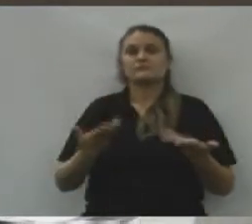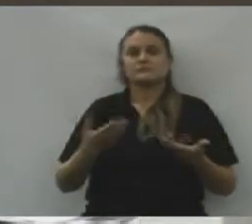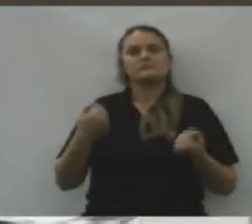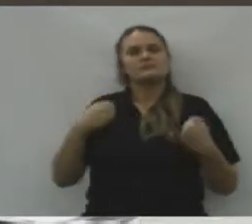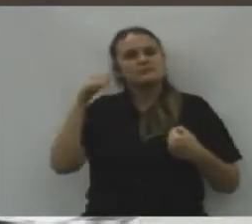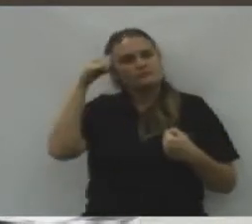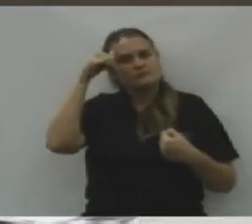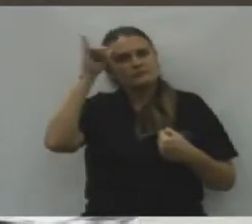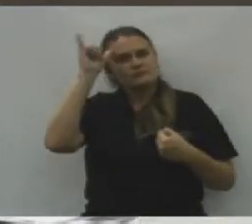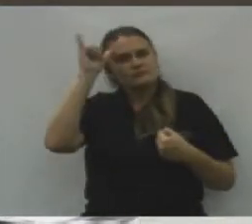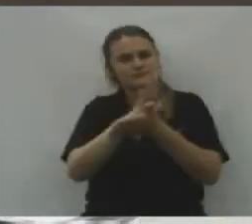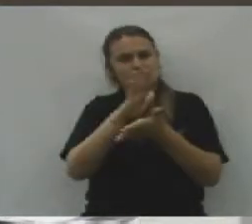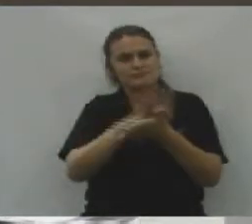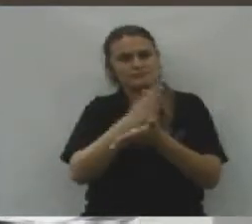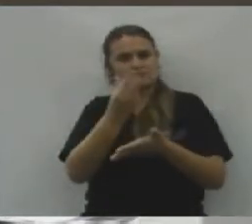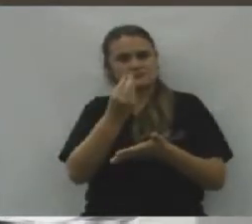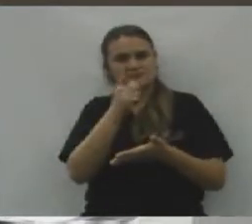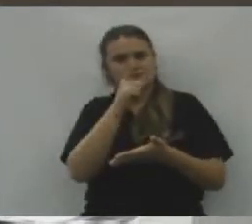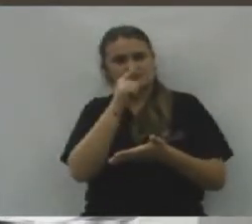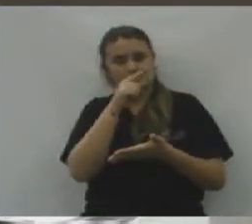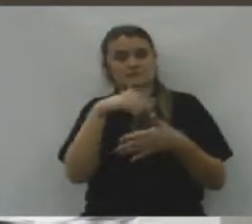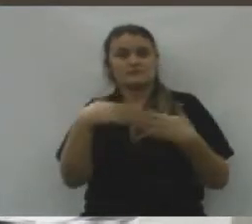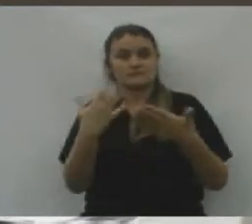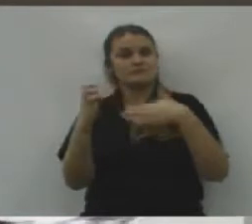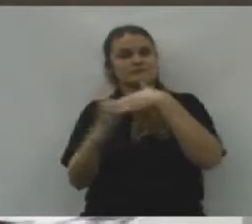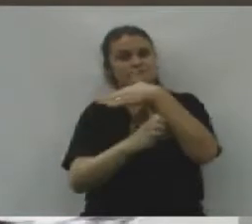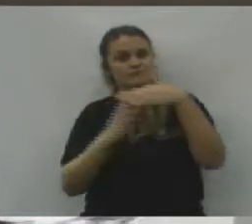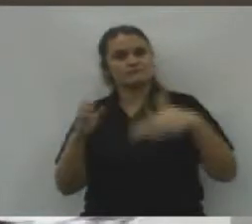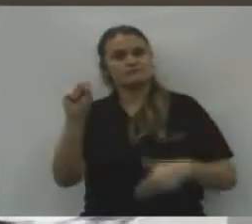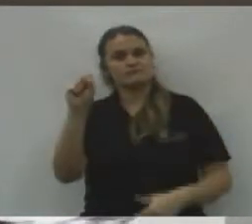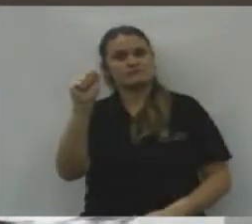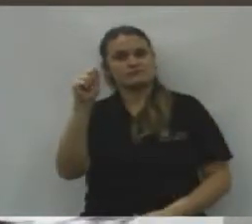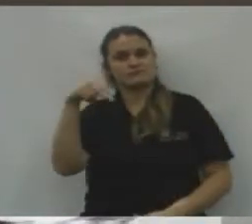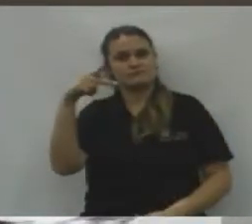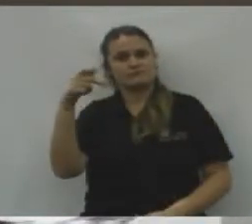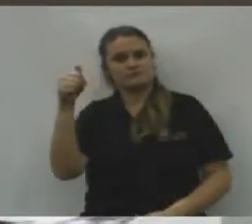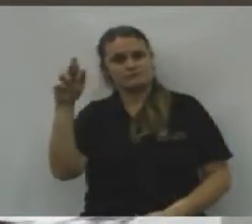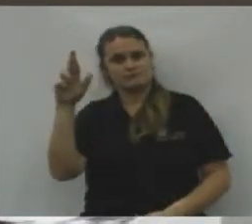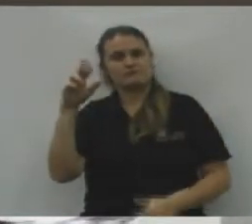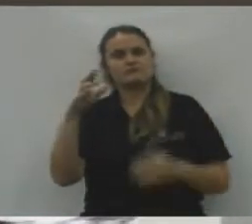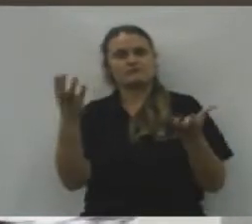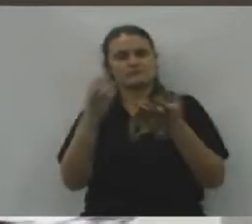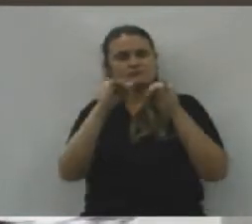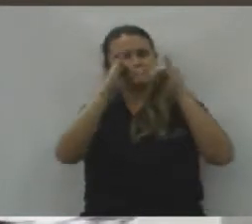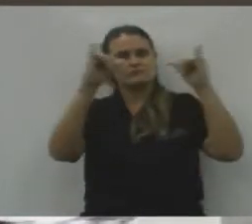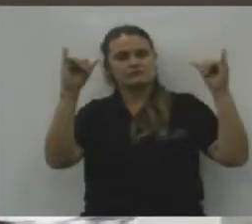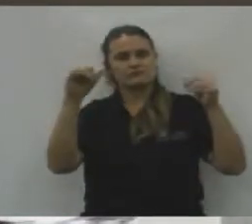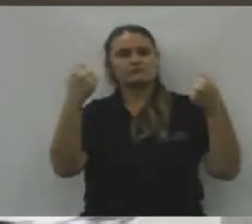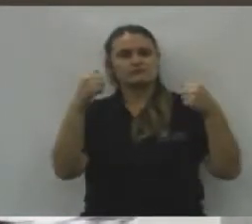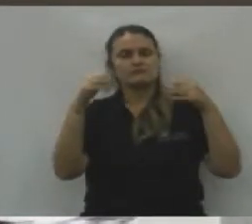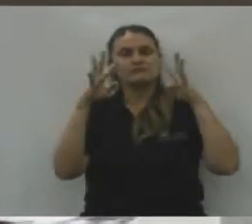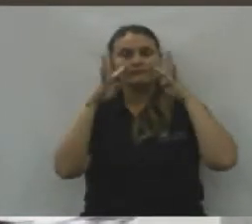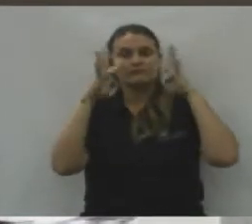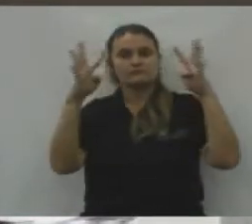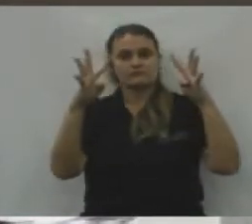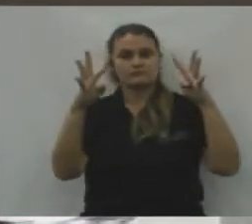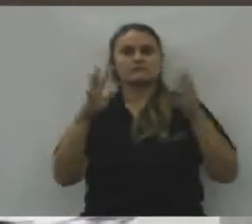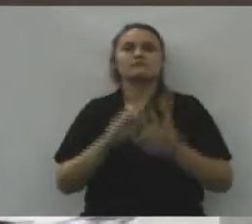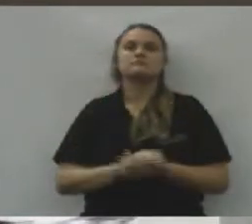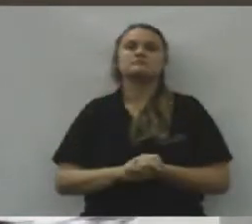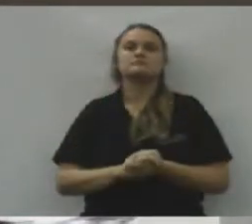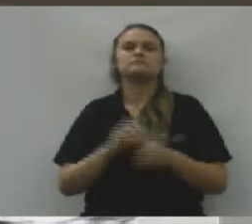evitar desperdícios. A Sanepar conta com a participação de todos. O serviço de atendimento ao cliente da